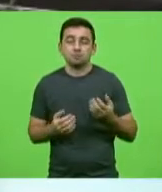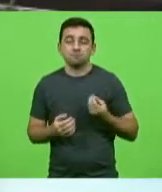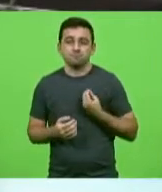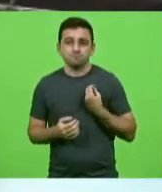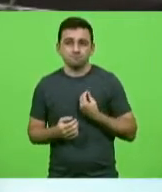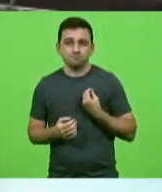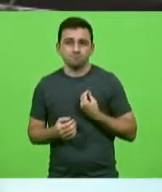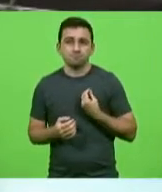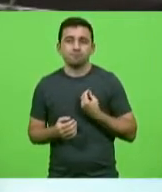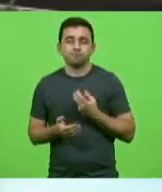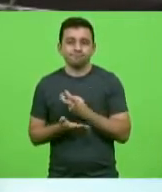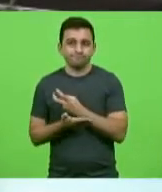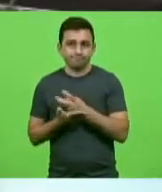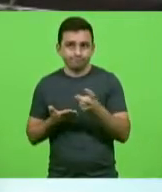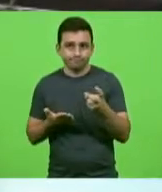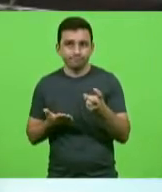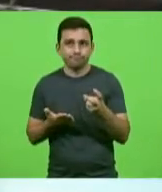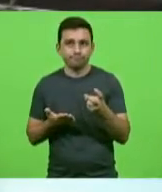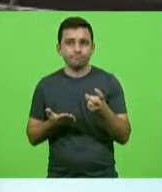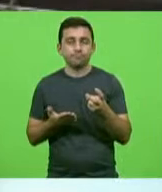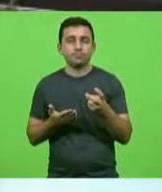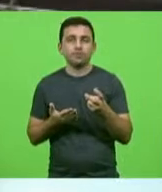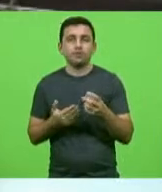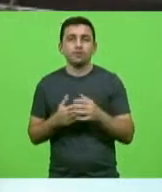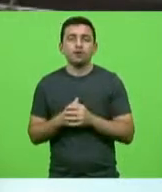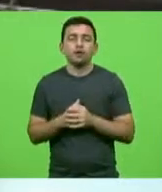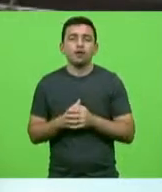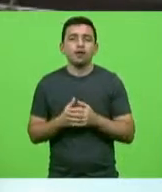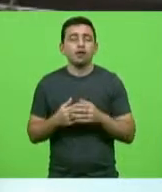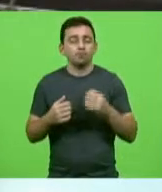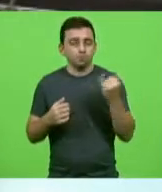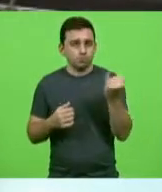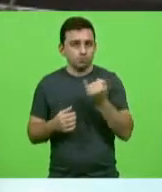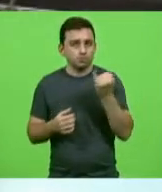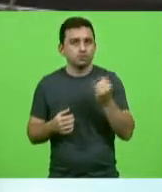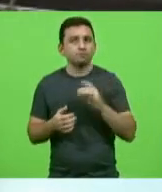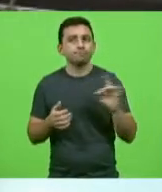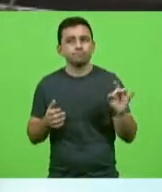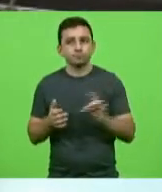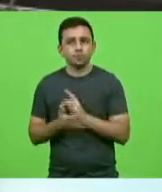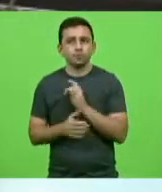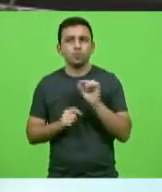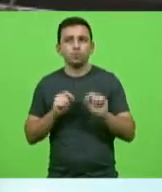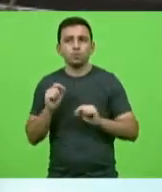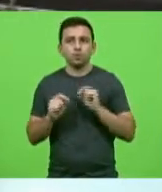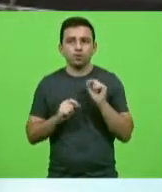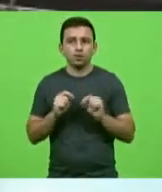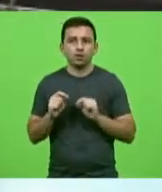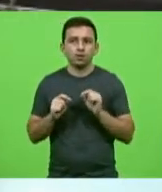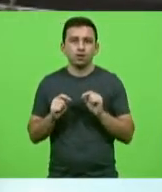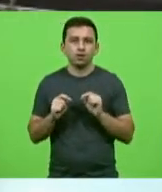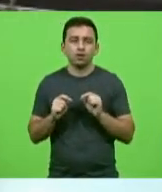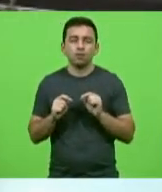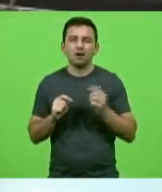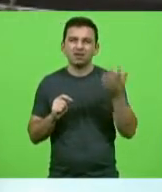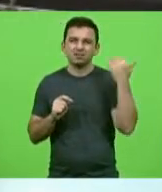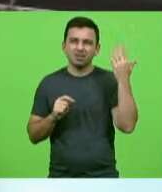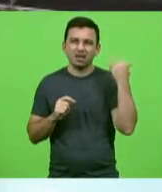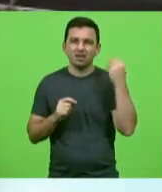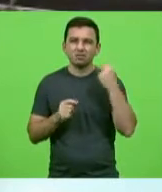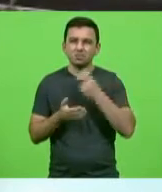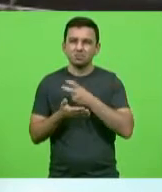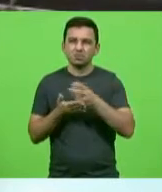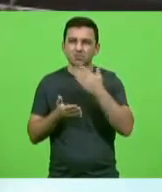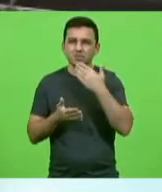do processo de impedimento, importante destacar que, diferente do que se via no pedido de